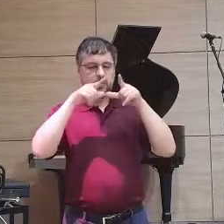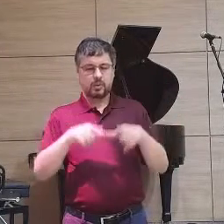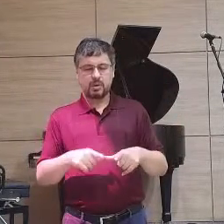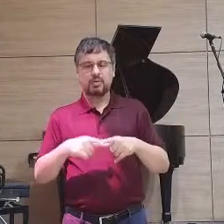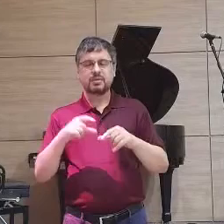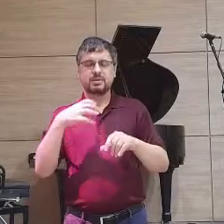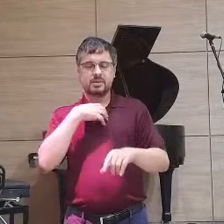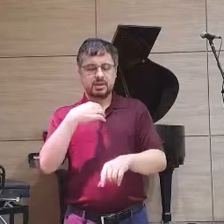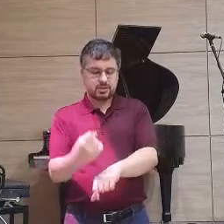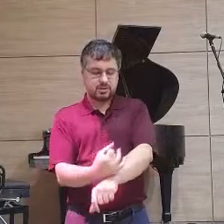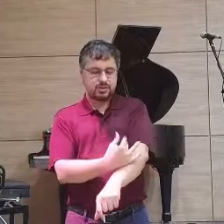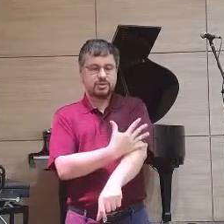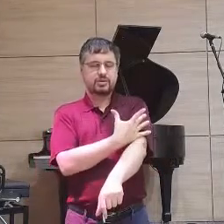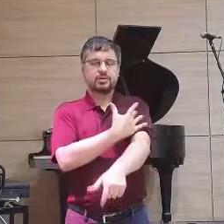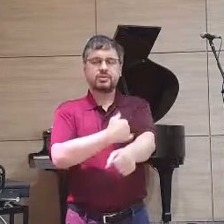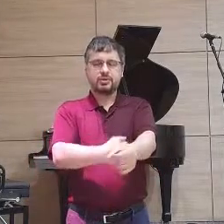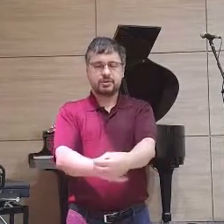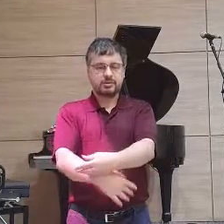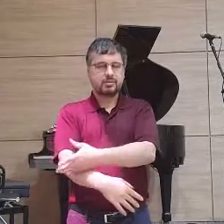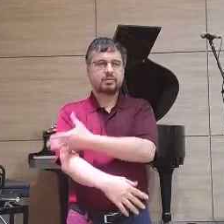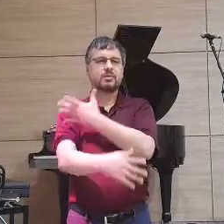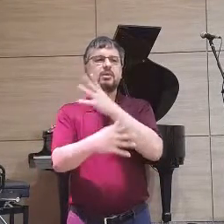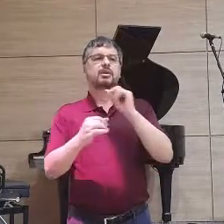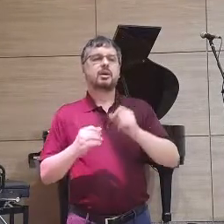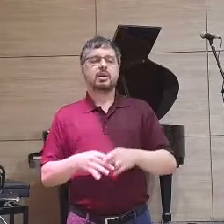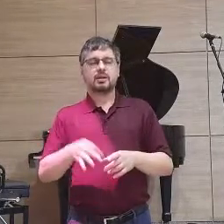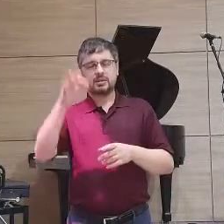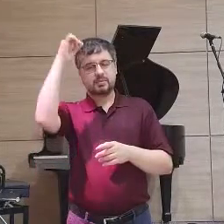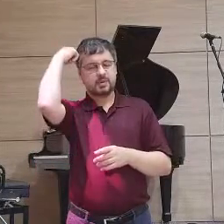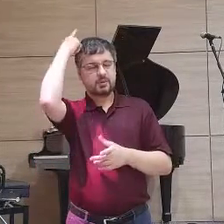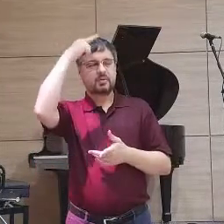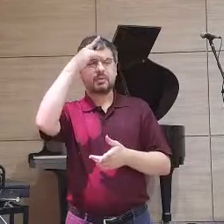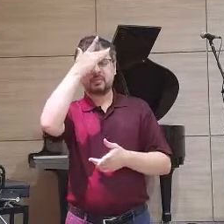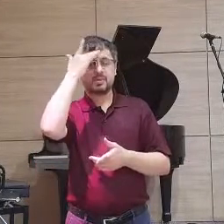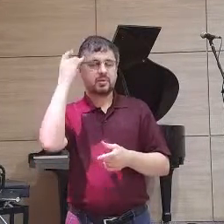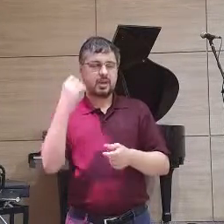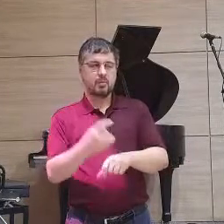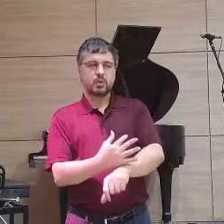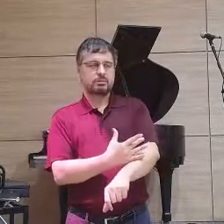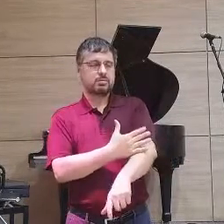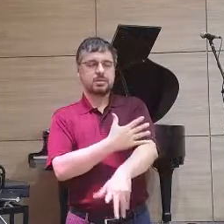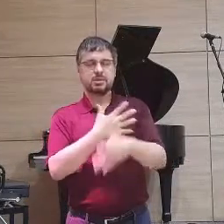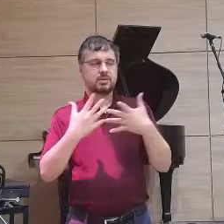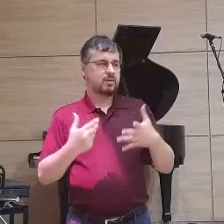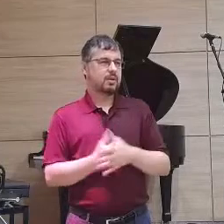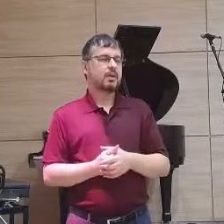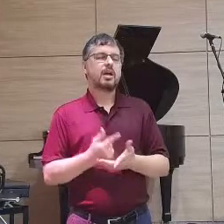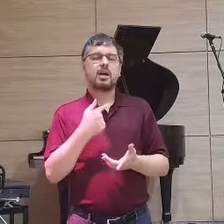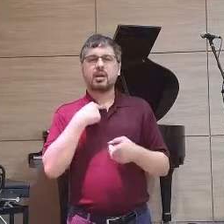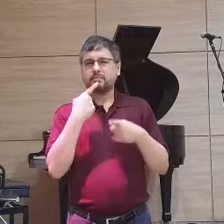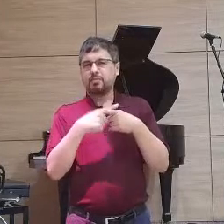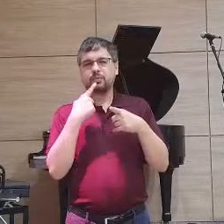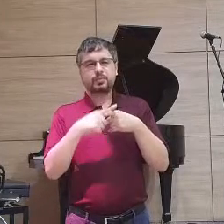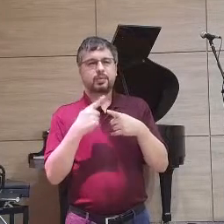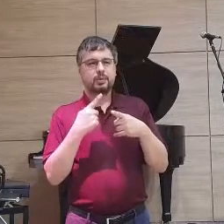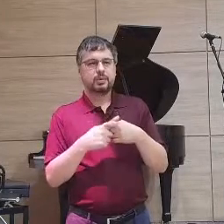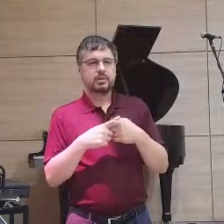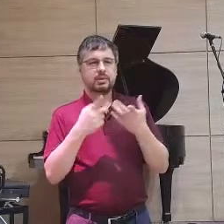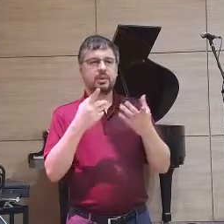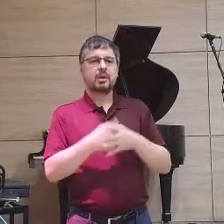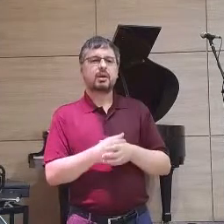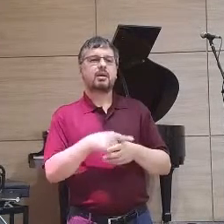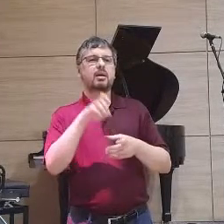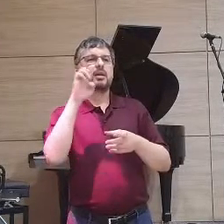a egrégora espiritual toma conta e aí o povo aí porque eu fiz Olha a Elis